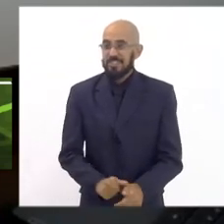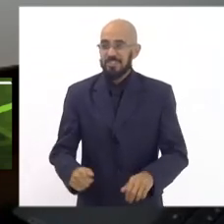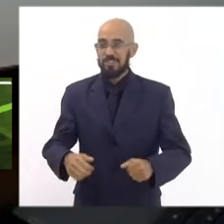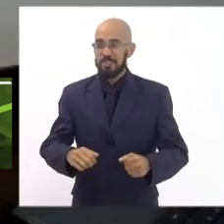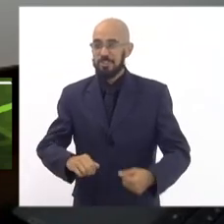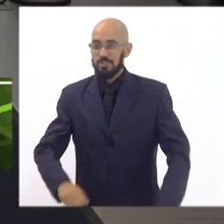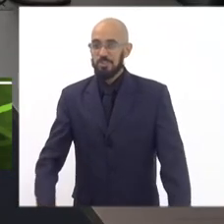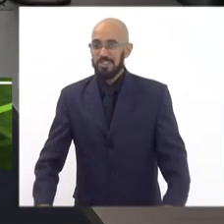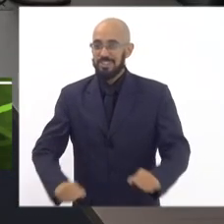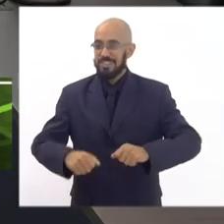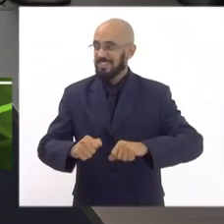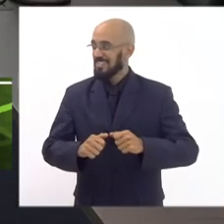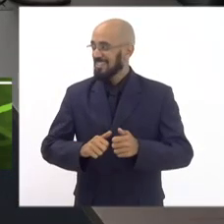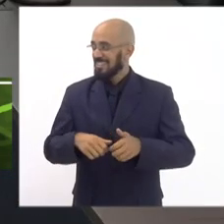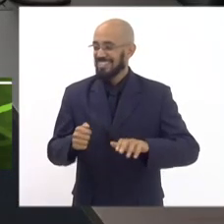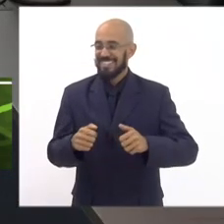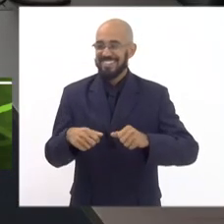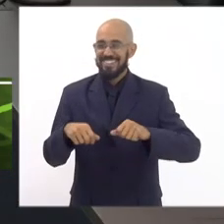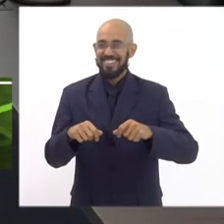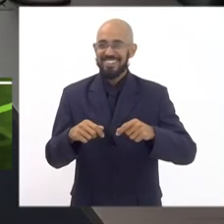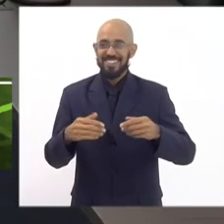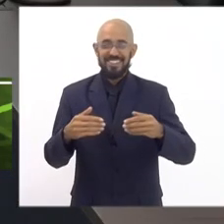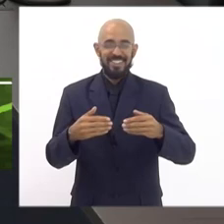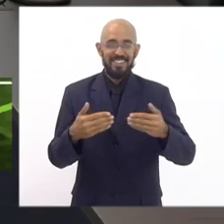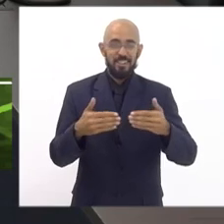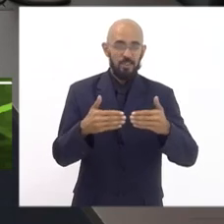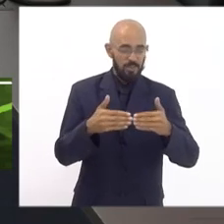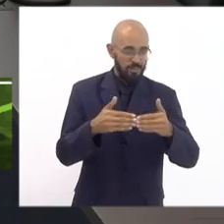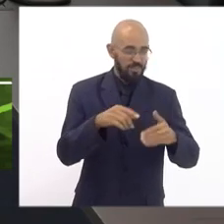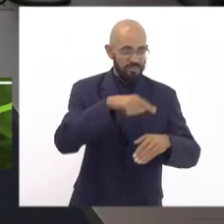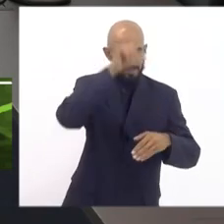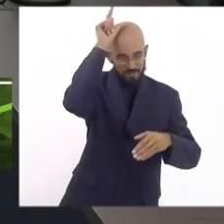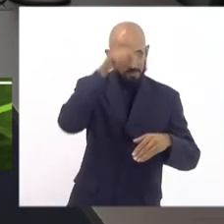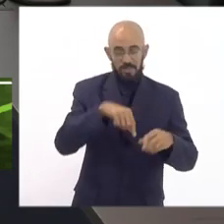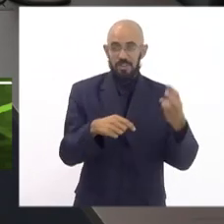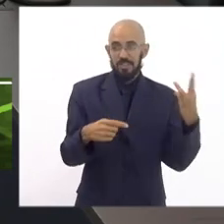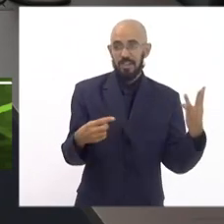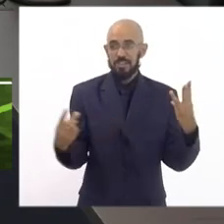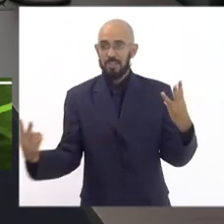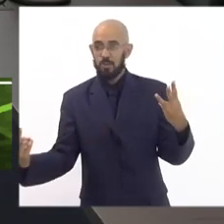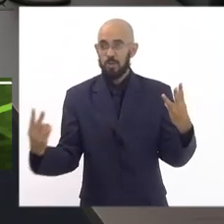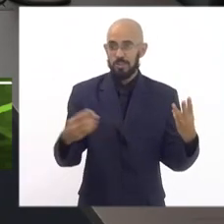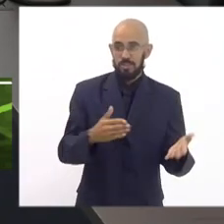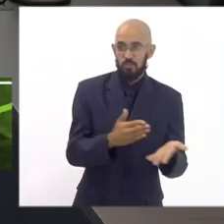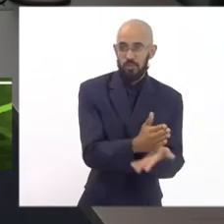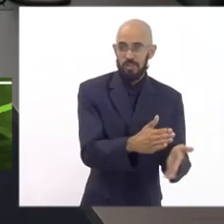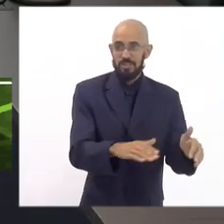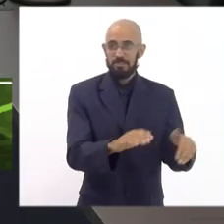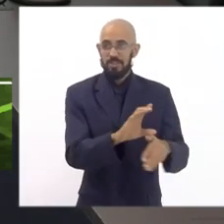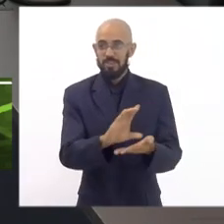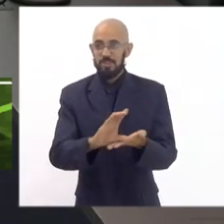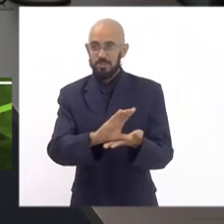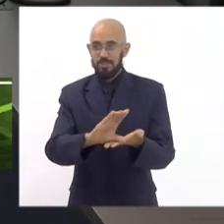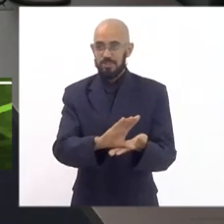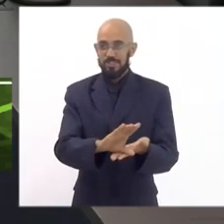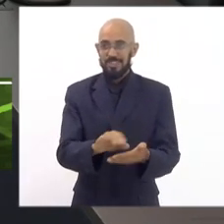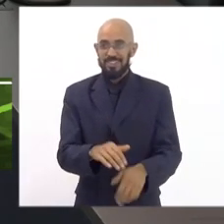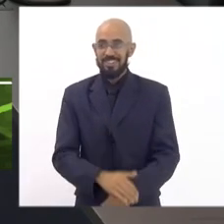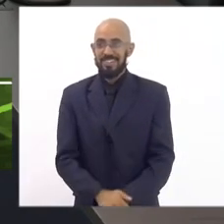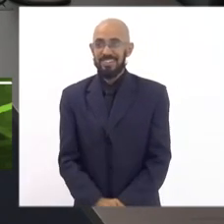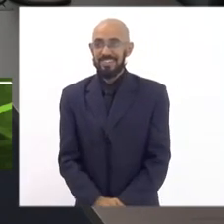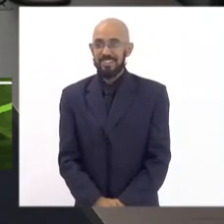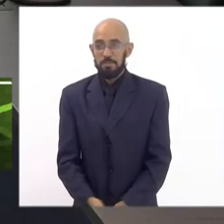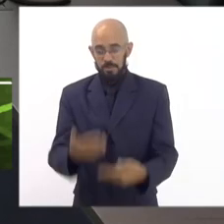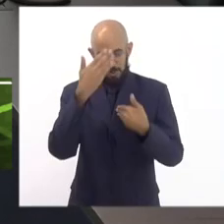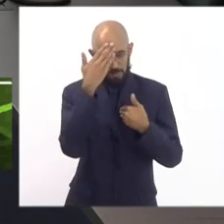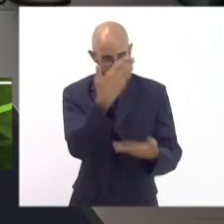constitucionalidade. Por uma questão, eu vou acompanhar o voto do relator. 3-2 vence pela constitucionalidade. Relator obrigado, vence,